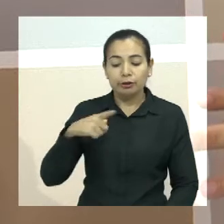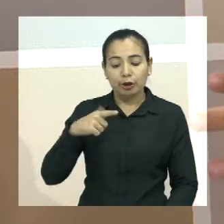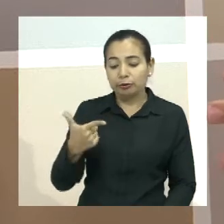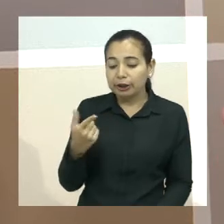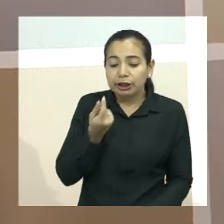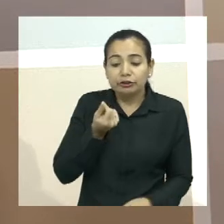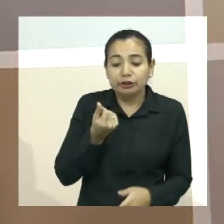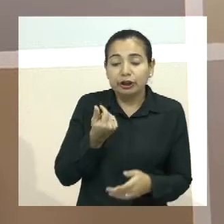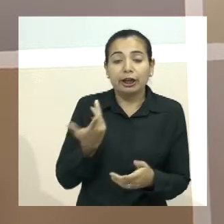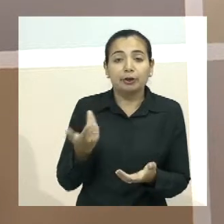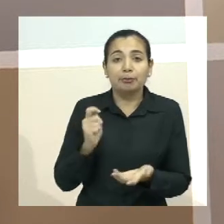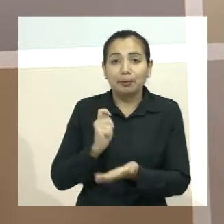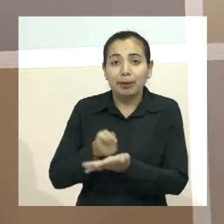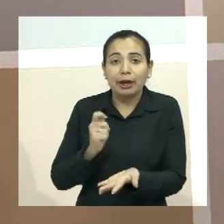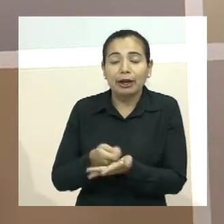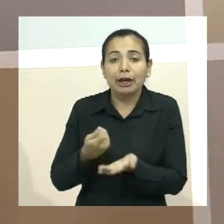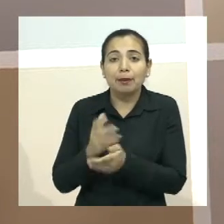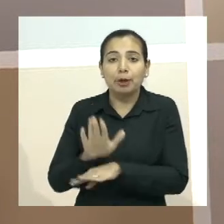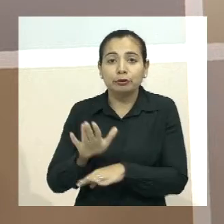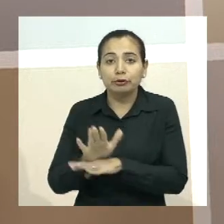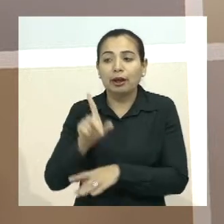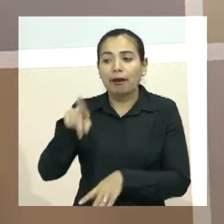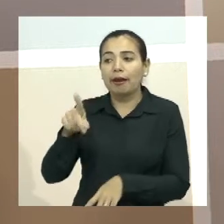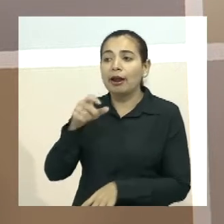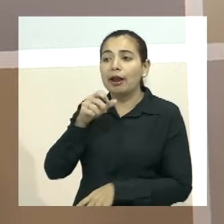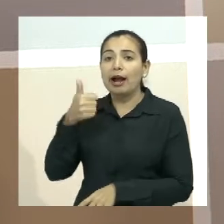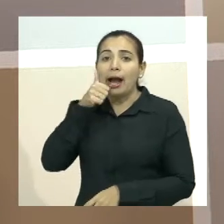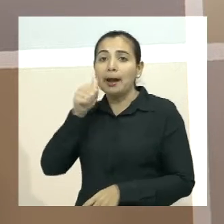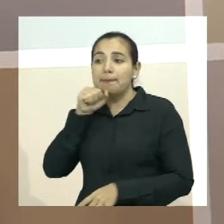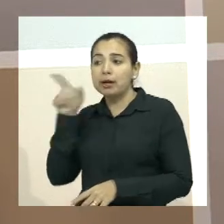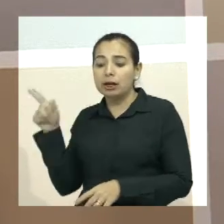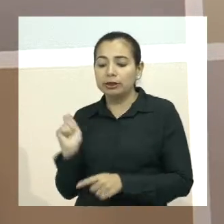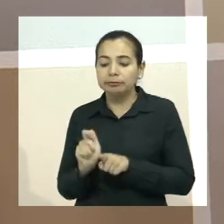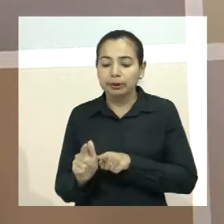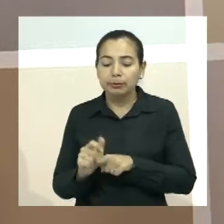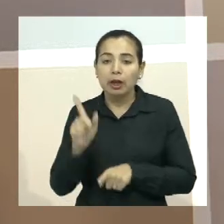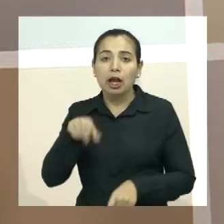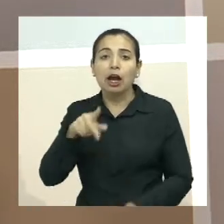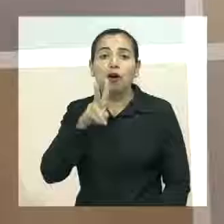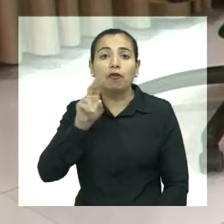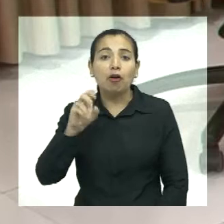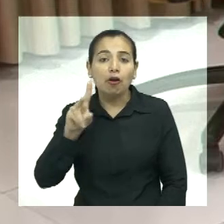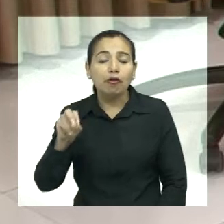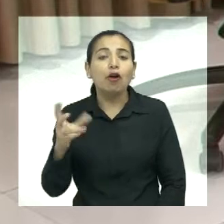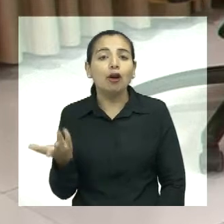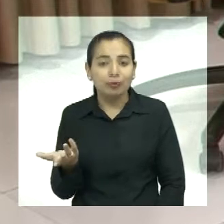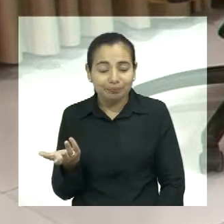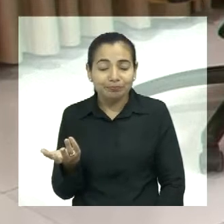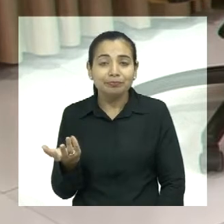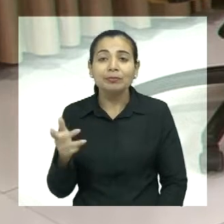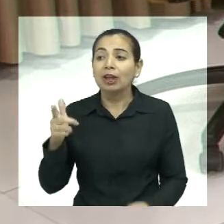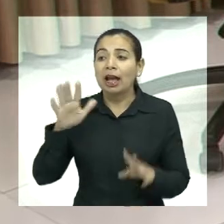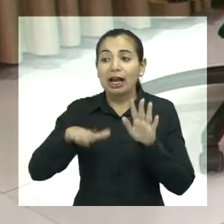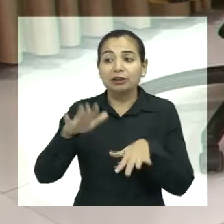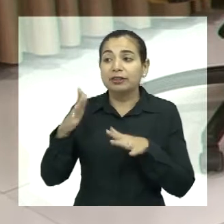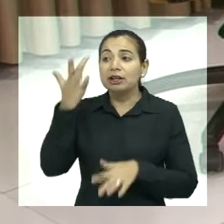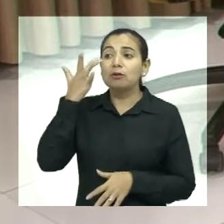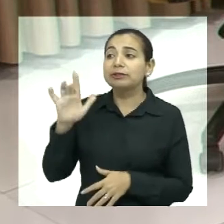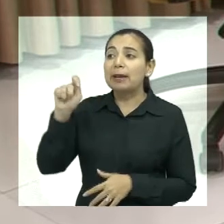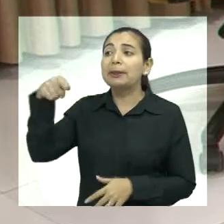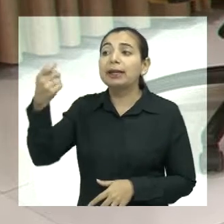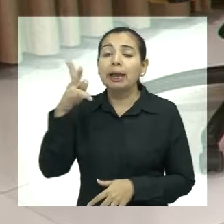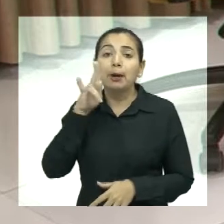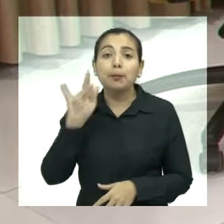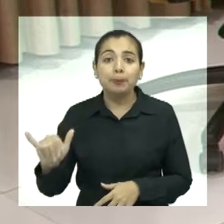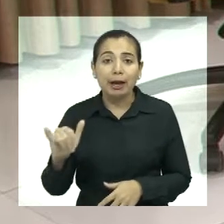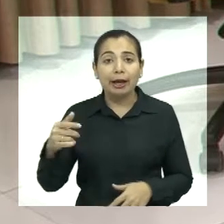de sustentar, a avó é que vai sustentar financeiramente. Continua o ciclo da falta da informação? Isso. Né? Mantém-se aquele ciclo